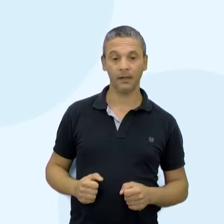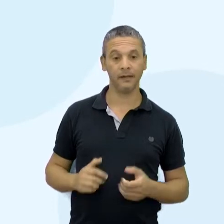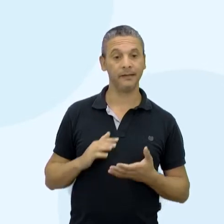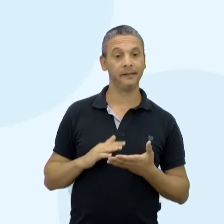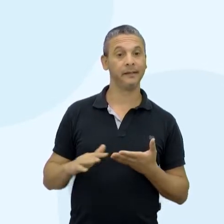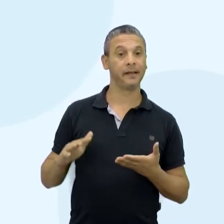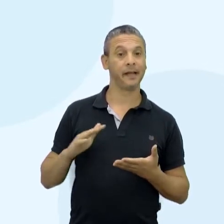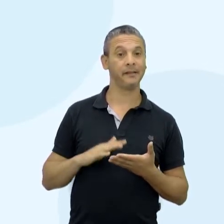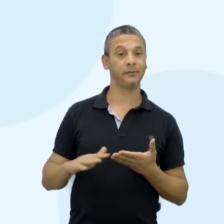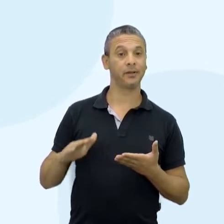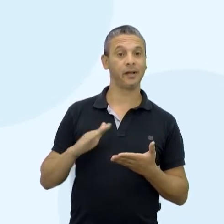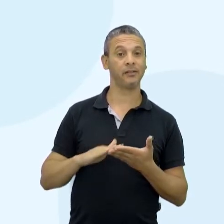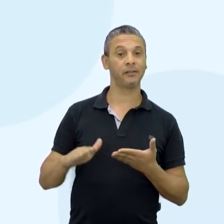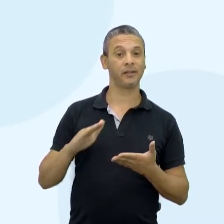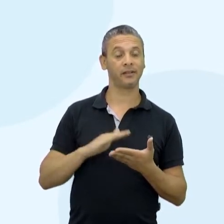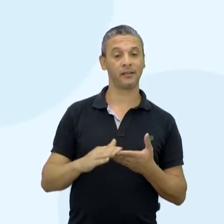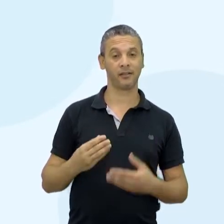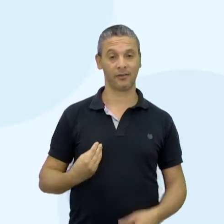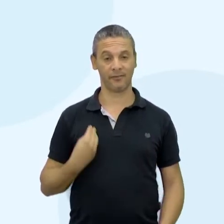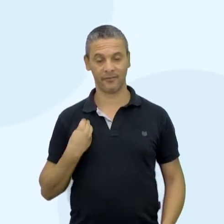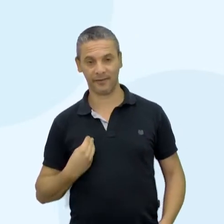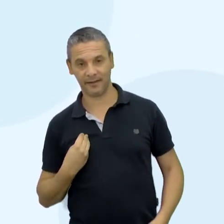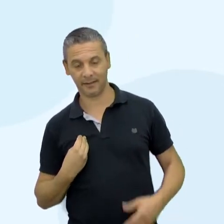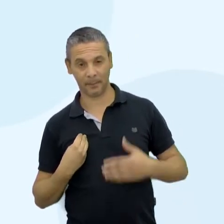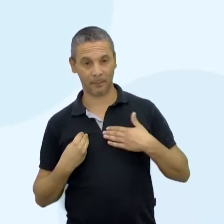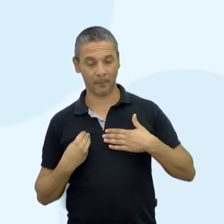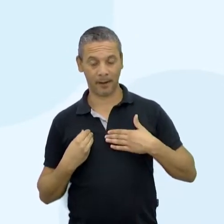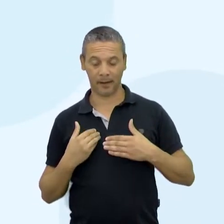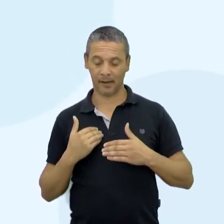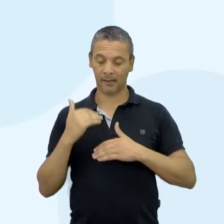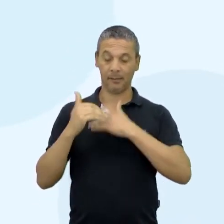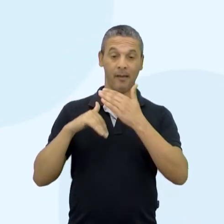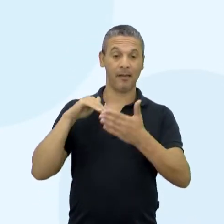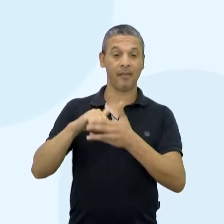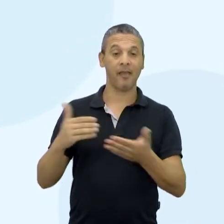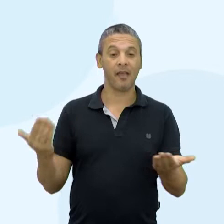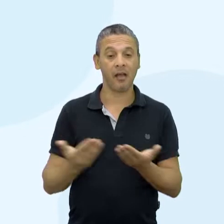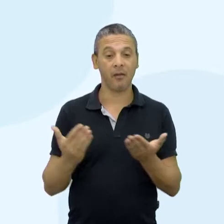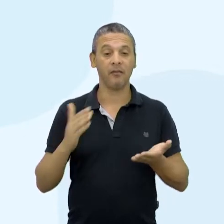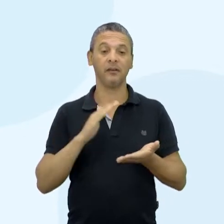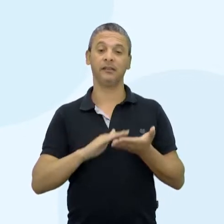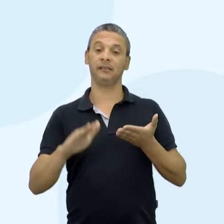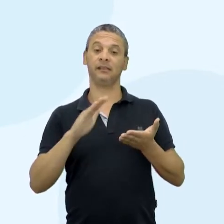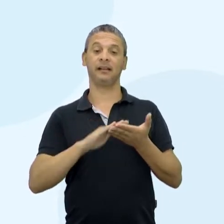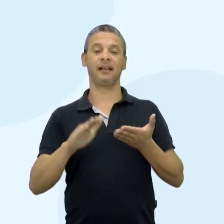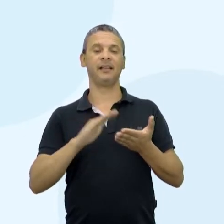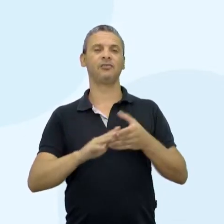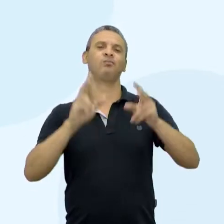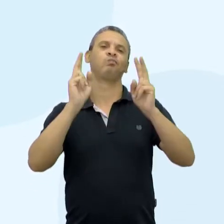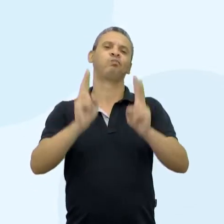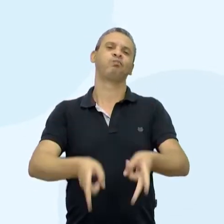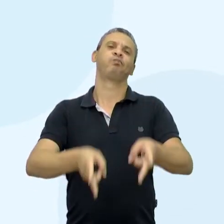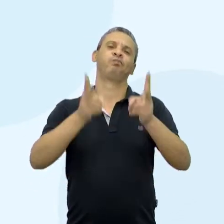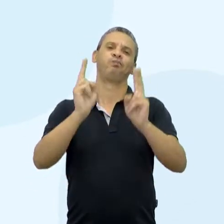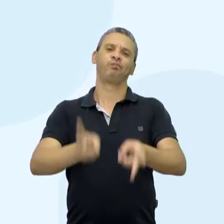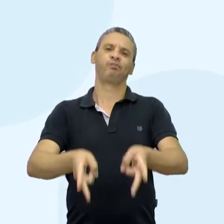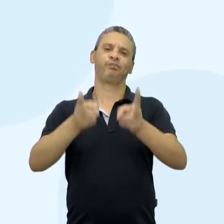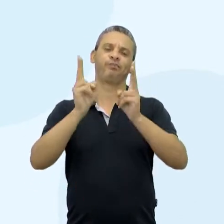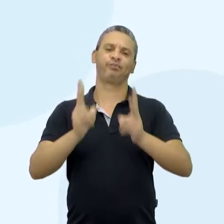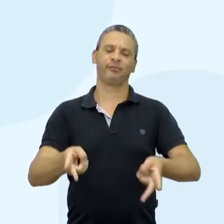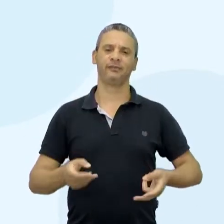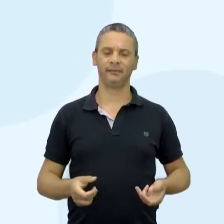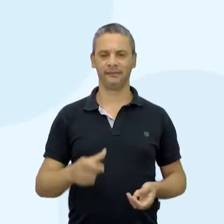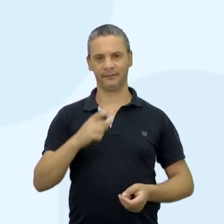na sua vida e no seu desenvolvimento até o momento. Então, a gente chama aí de despesas fixas, que são as despesas que